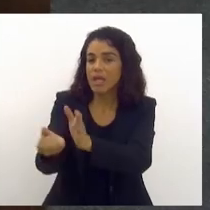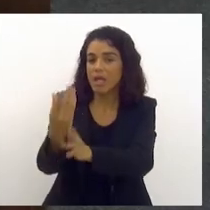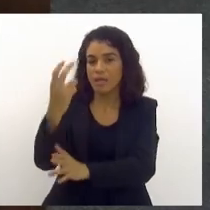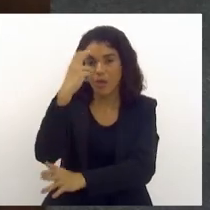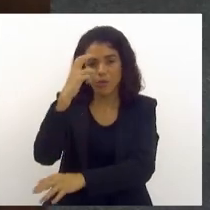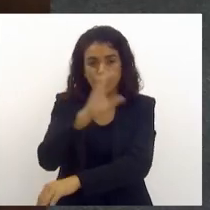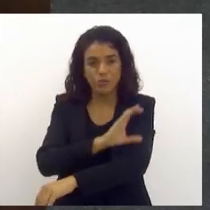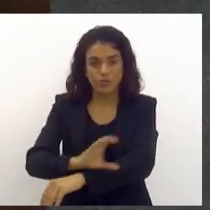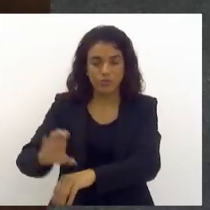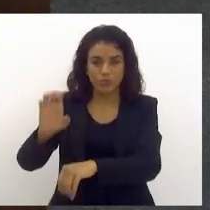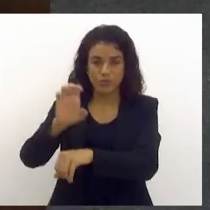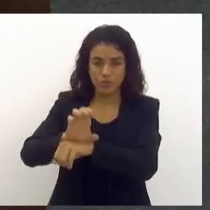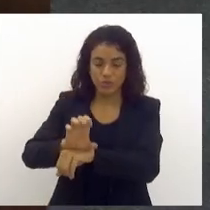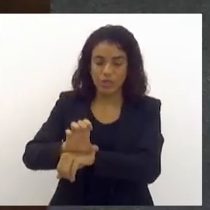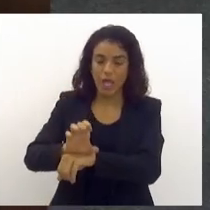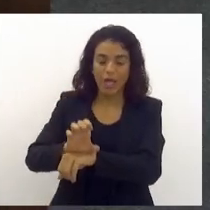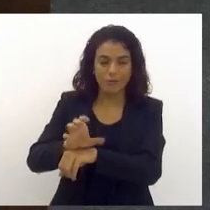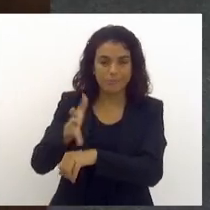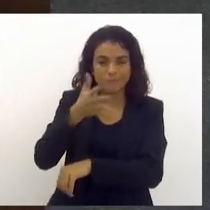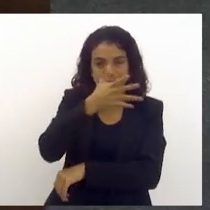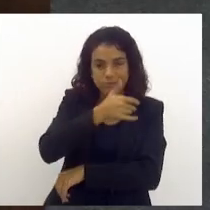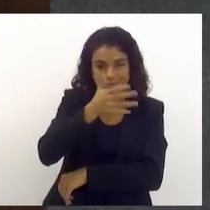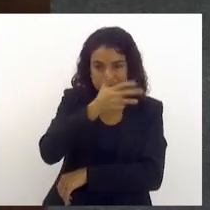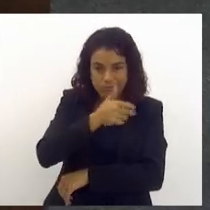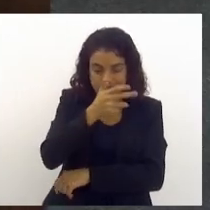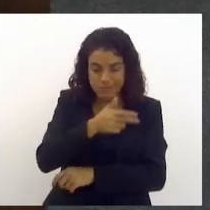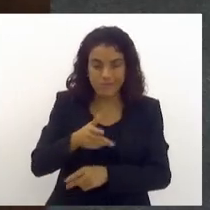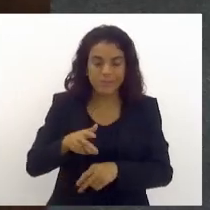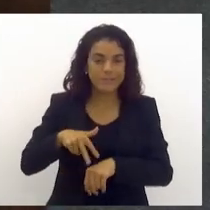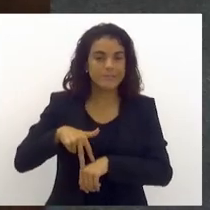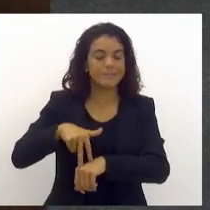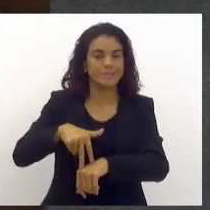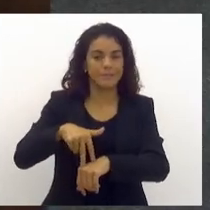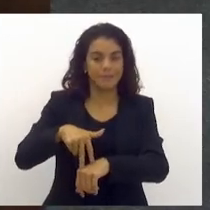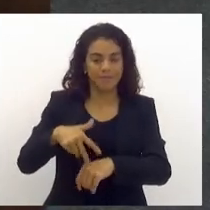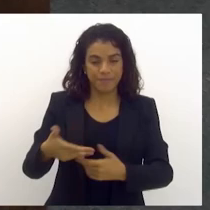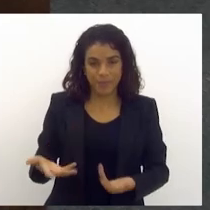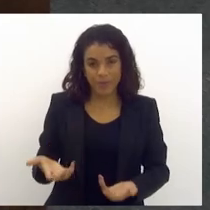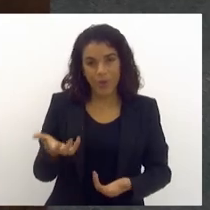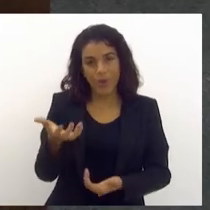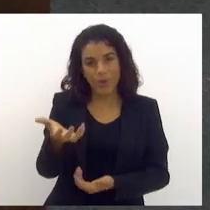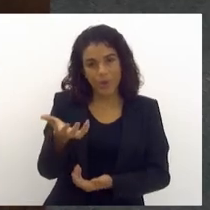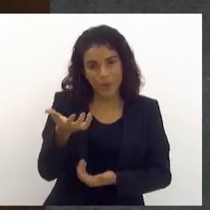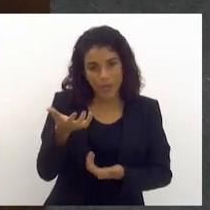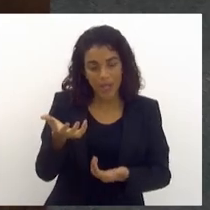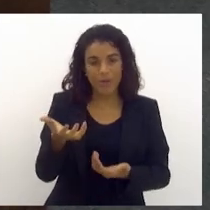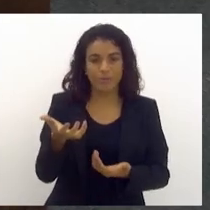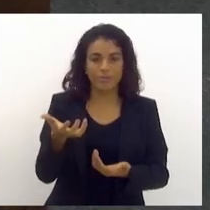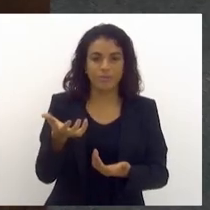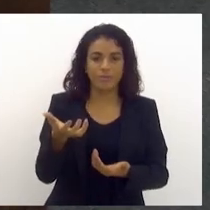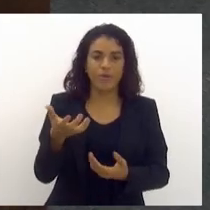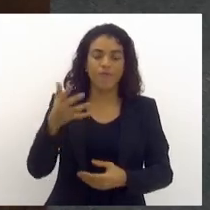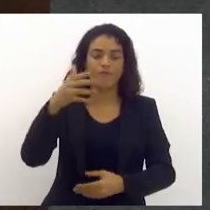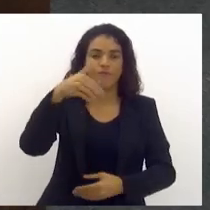de Janeiro sobreviver. Então, eu quero aqui dar